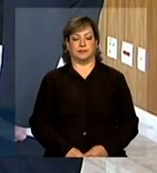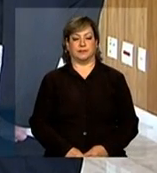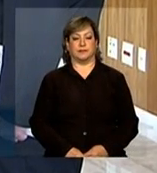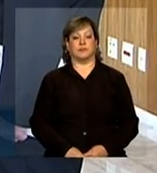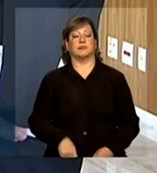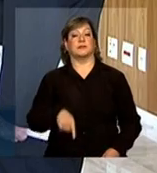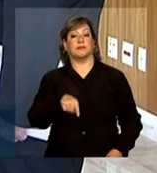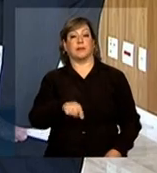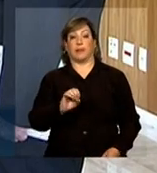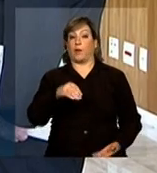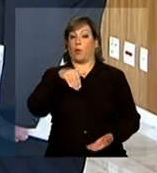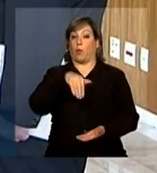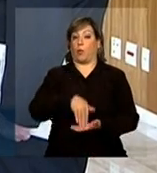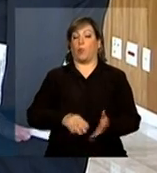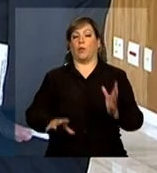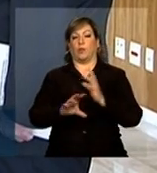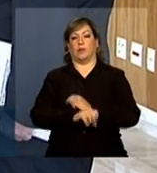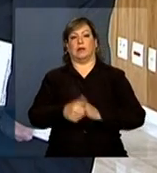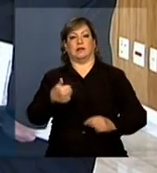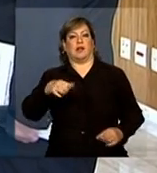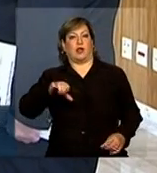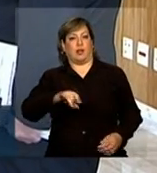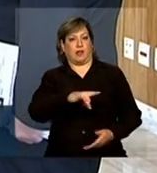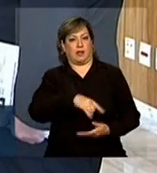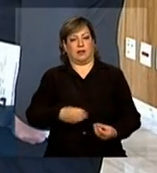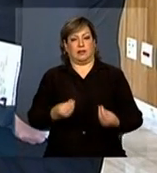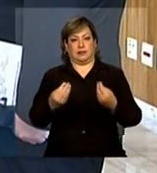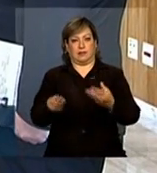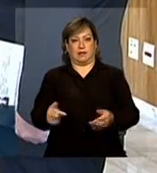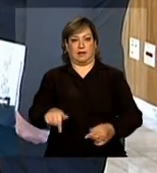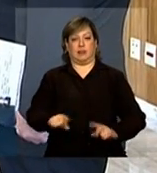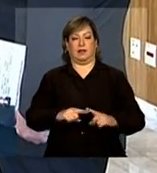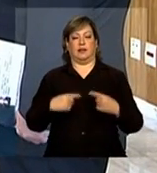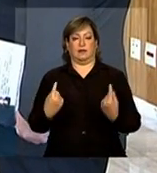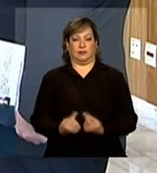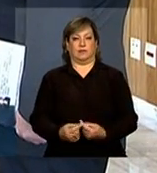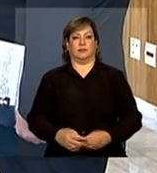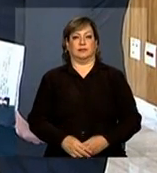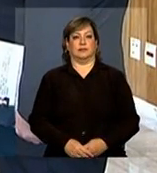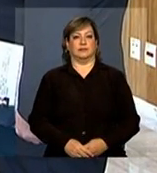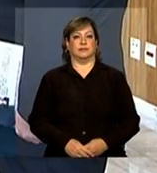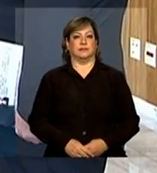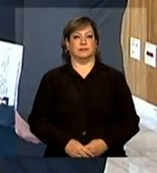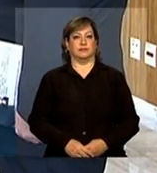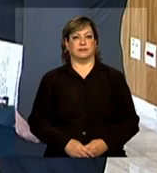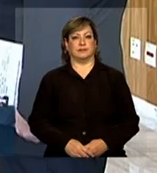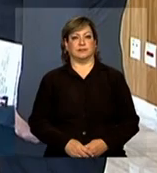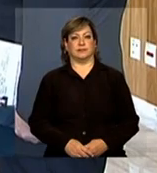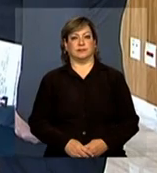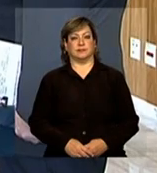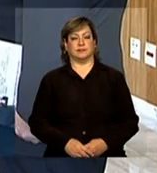Ele que é o último a entregar a sua carta credencial nesta cerimônia.